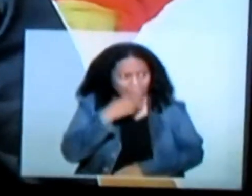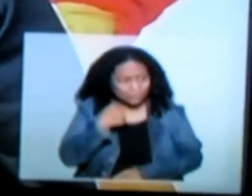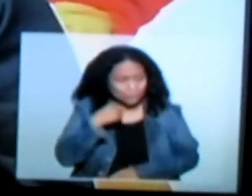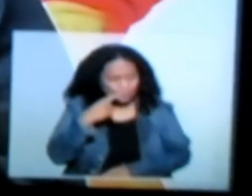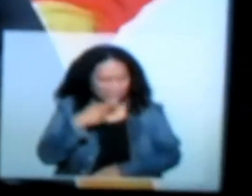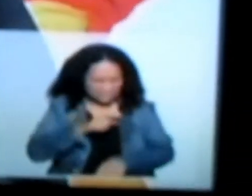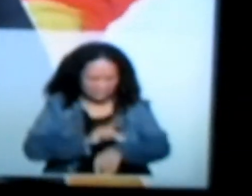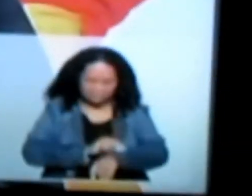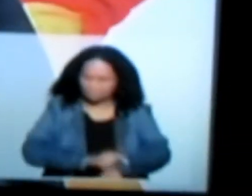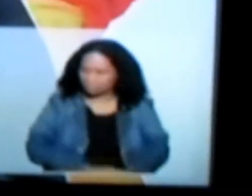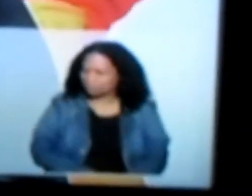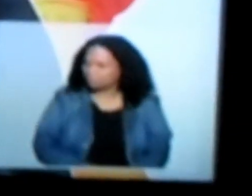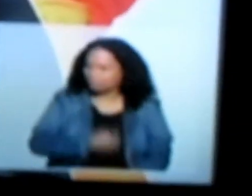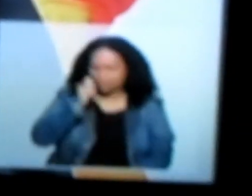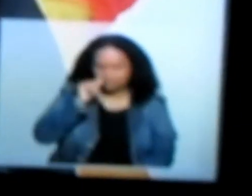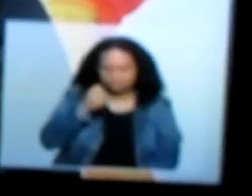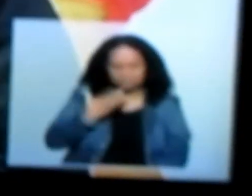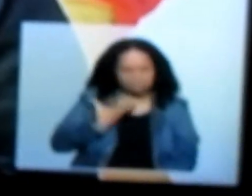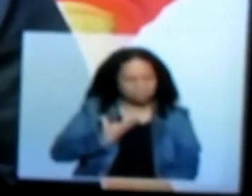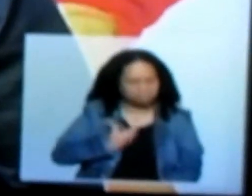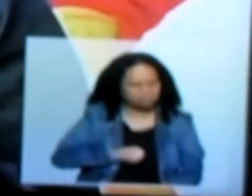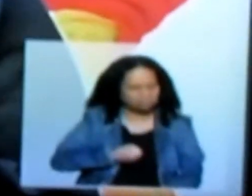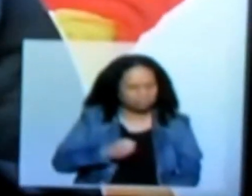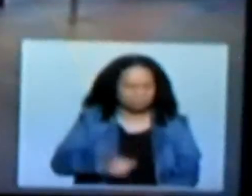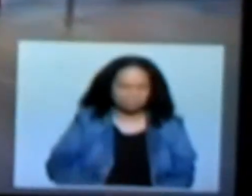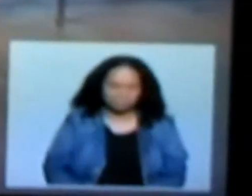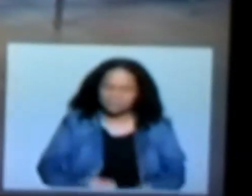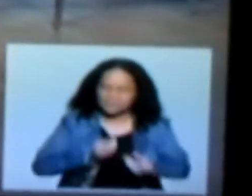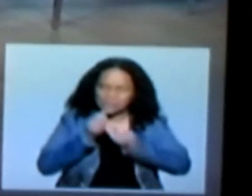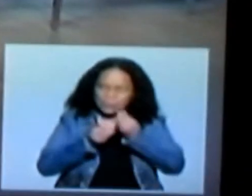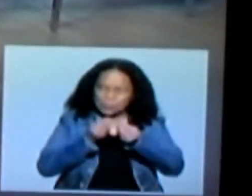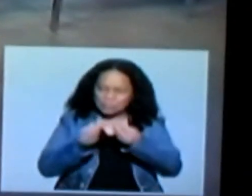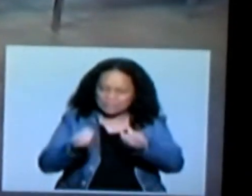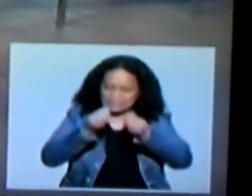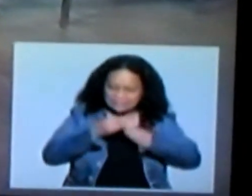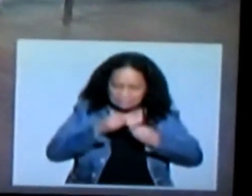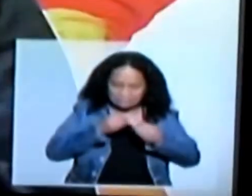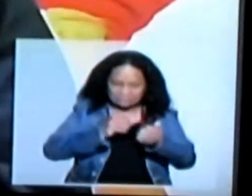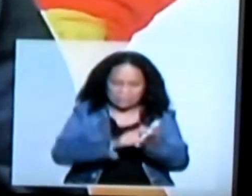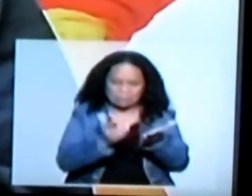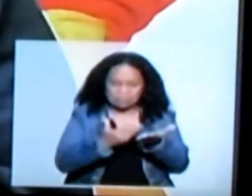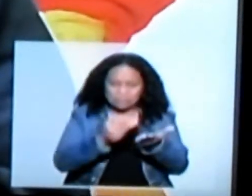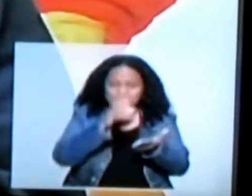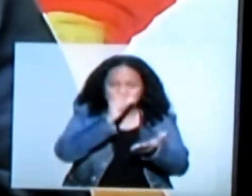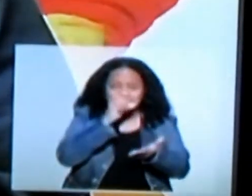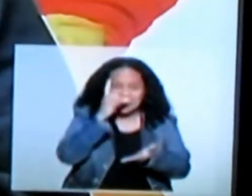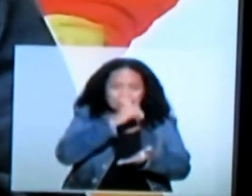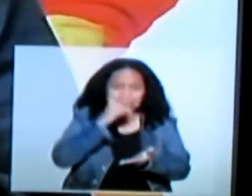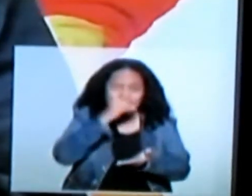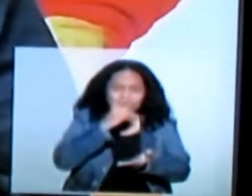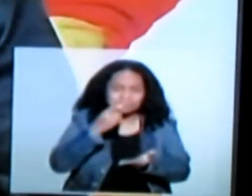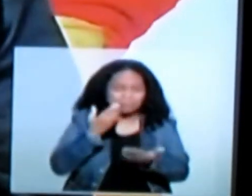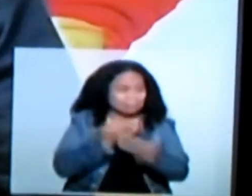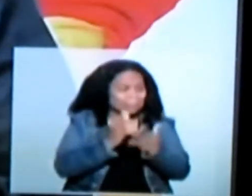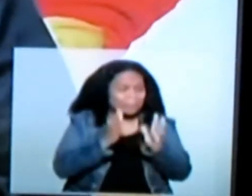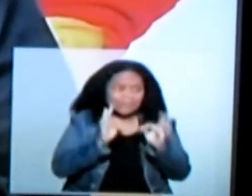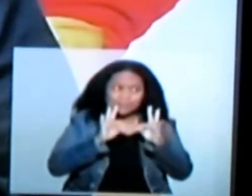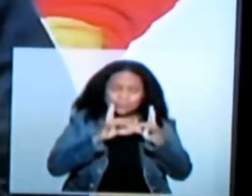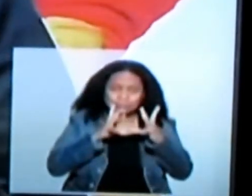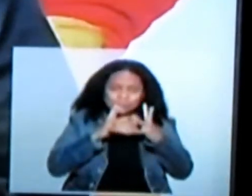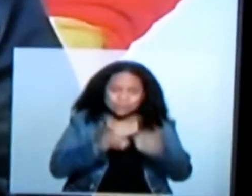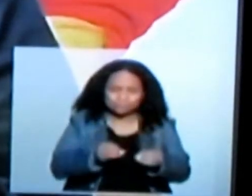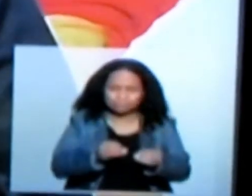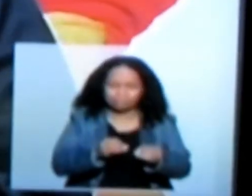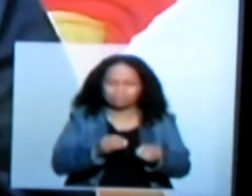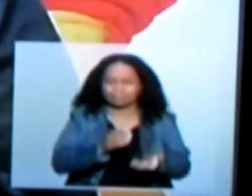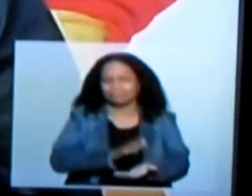Veríssimo. Uau. E na hora eu pensei, ai, minha mala. Como é que ela me dá um livro desse para ler um final de semana? Imagina, eu vou perder tudo que eu fazia.